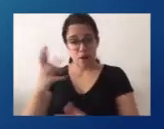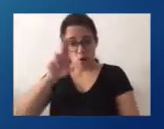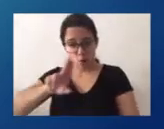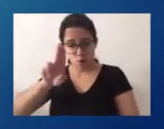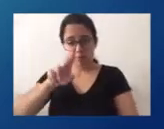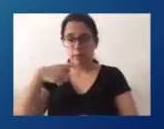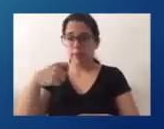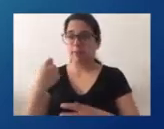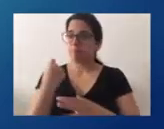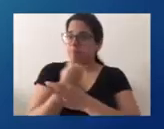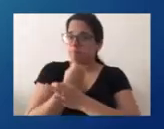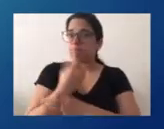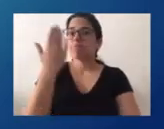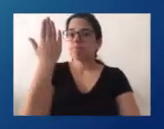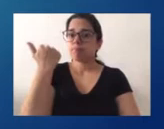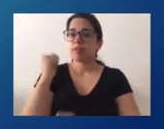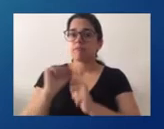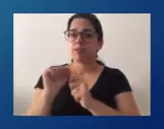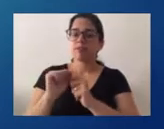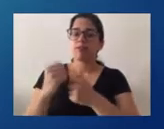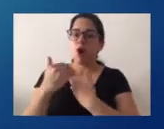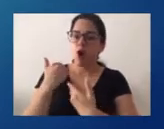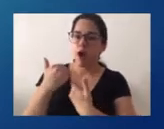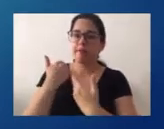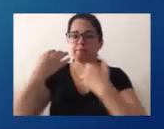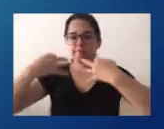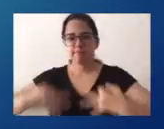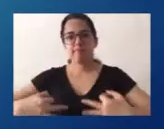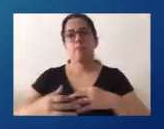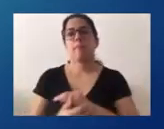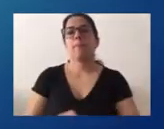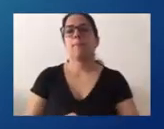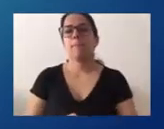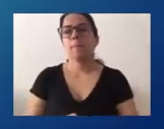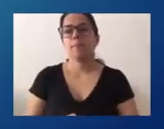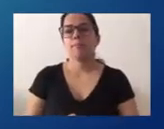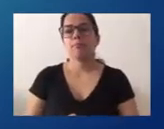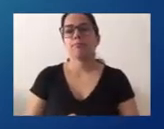e só usem se vocês se sentirem totalmente capacitados, tá?